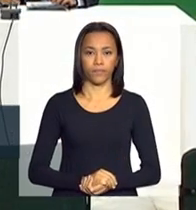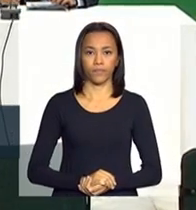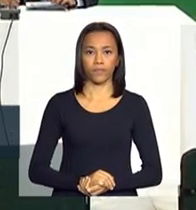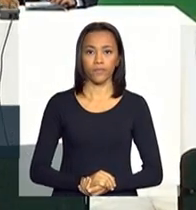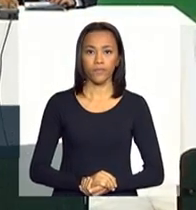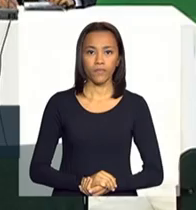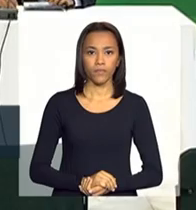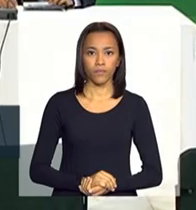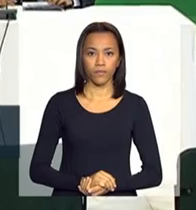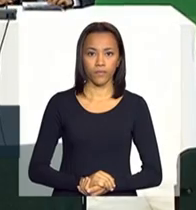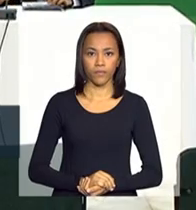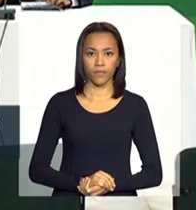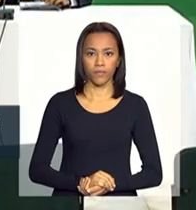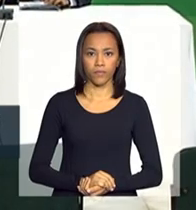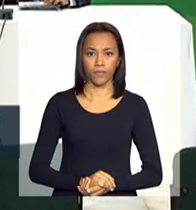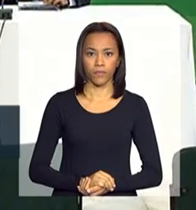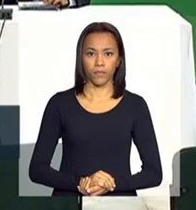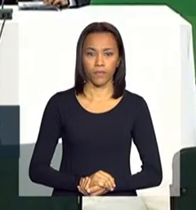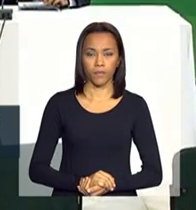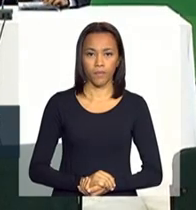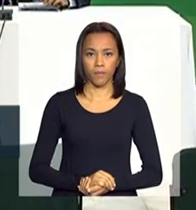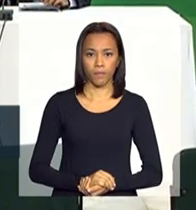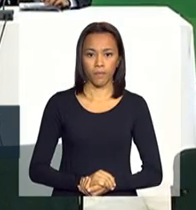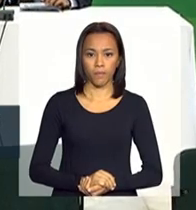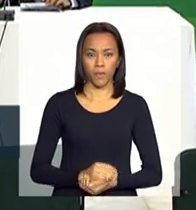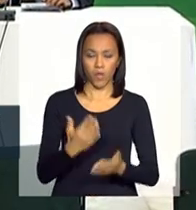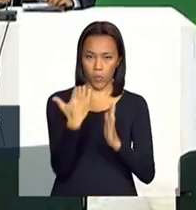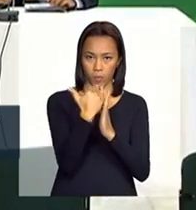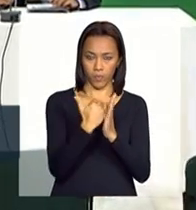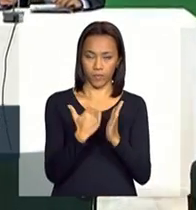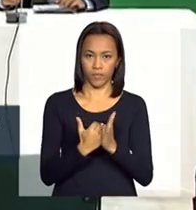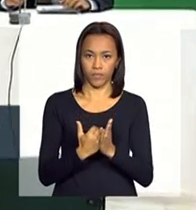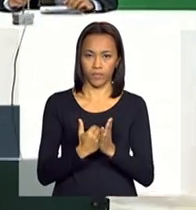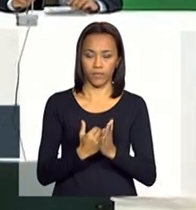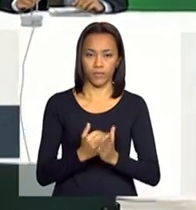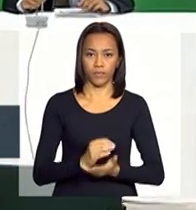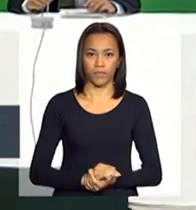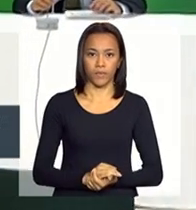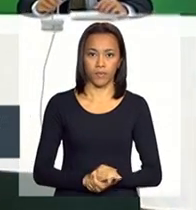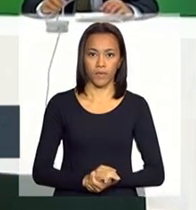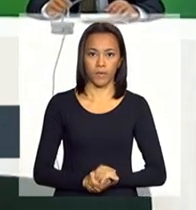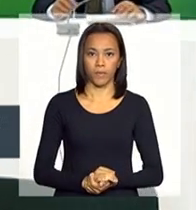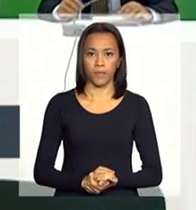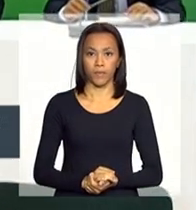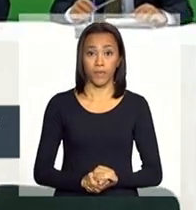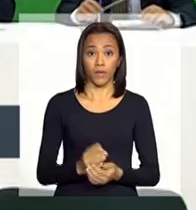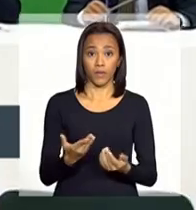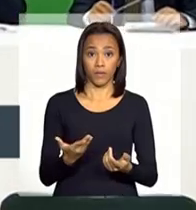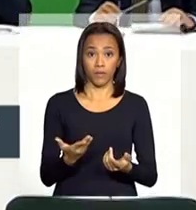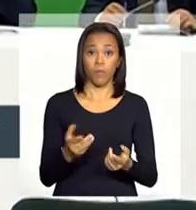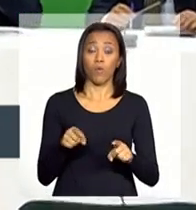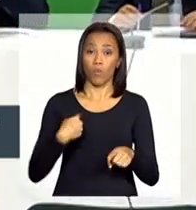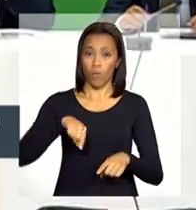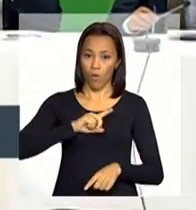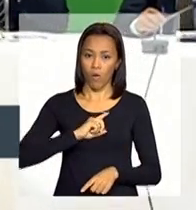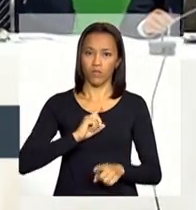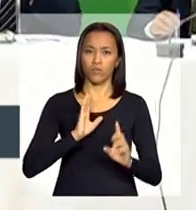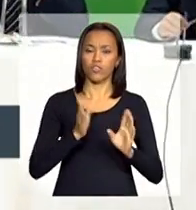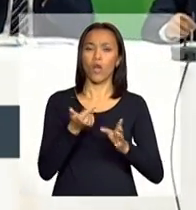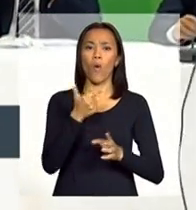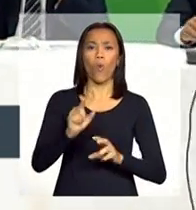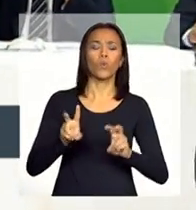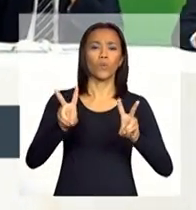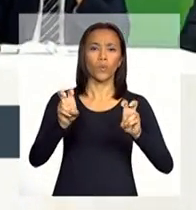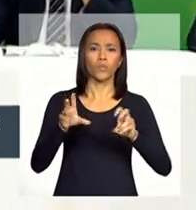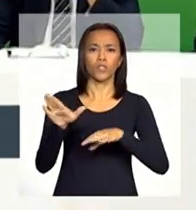Federal Não não de verdade não tem nenhuma questão do programa né embrape nada então nós temos nós estão para ir por outra questão